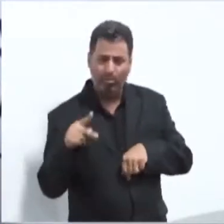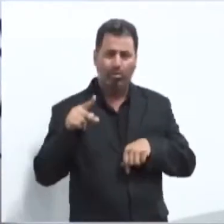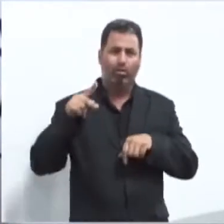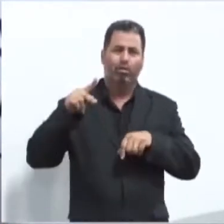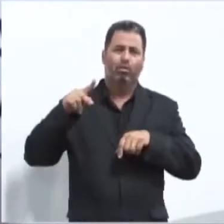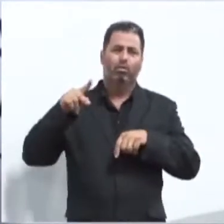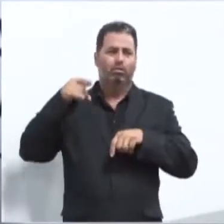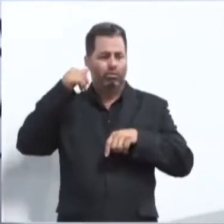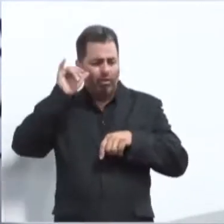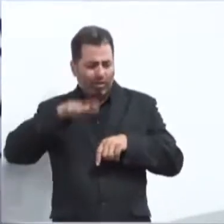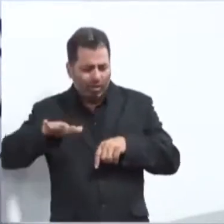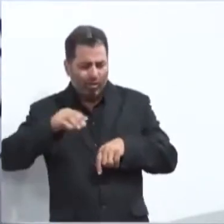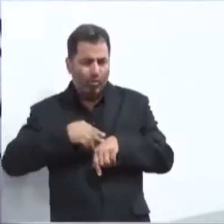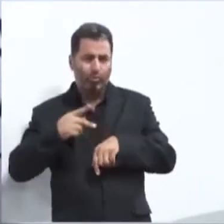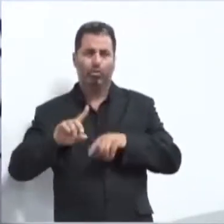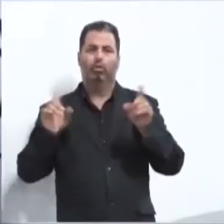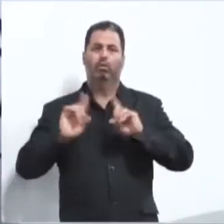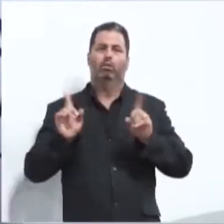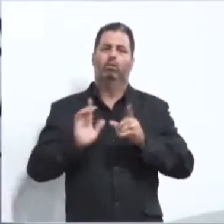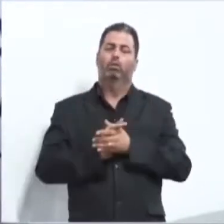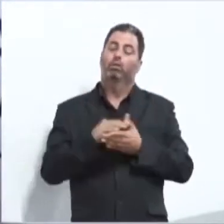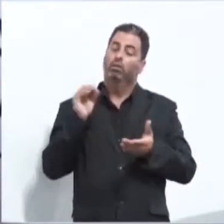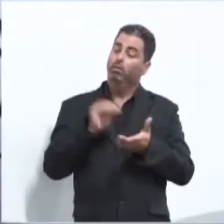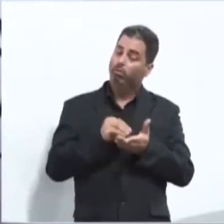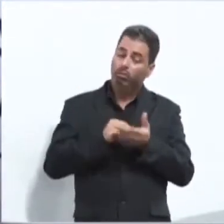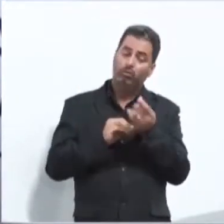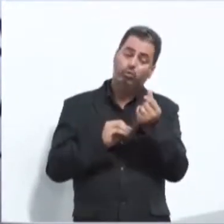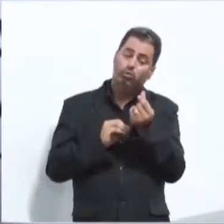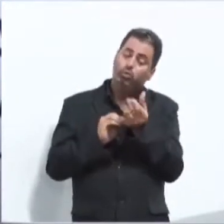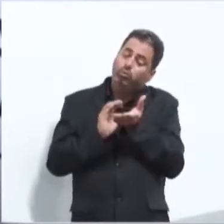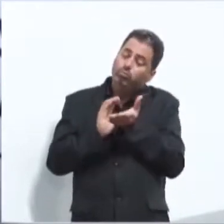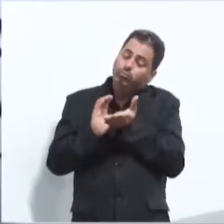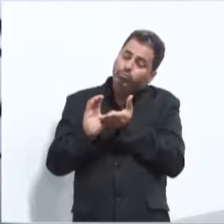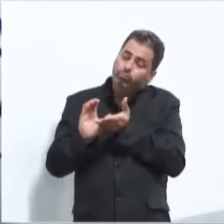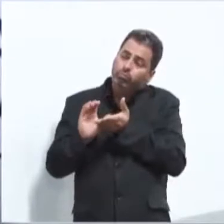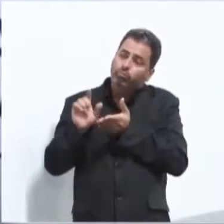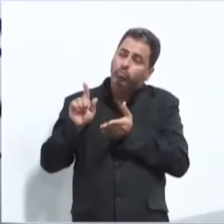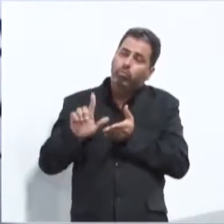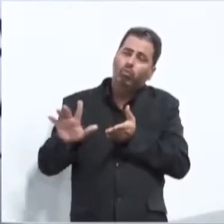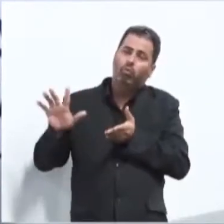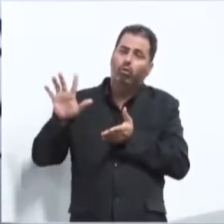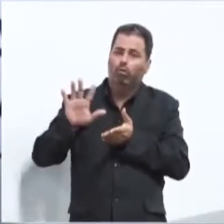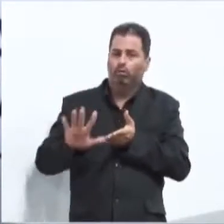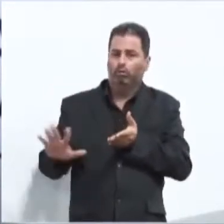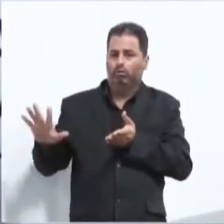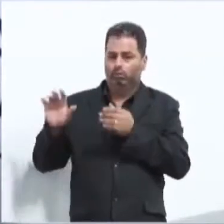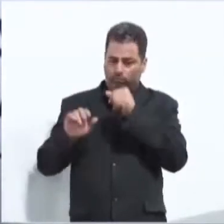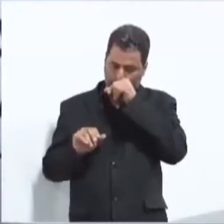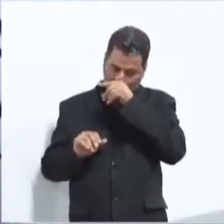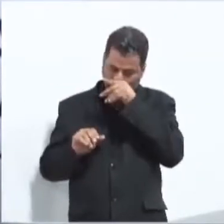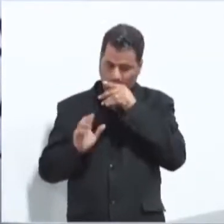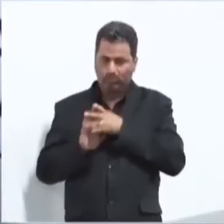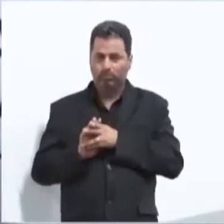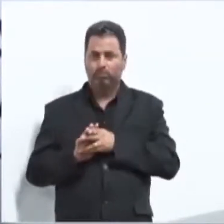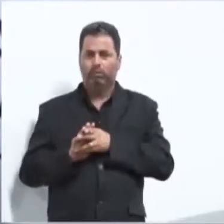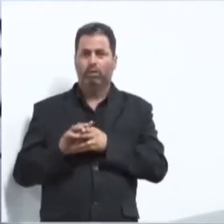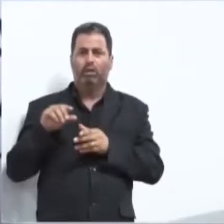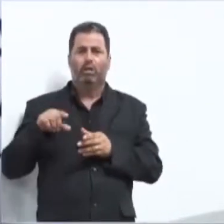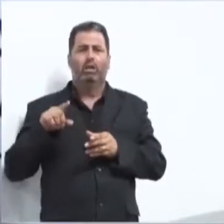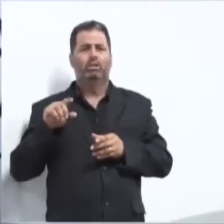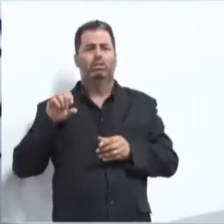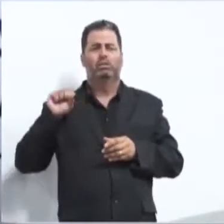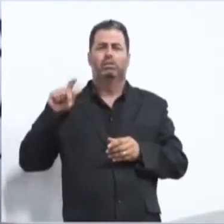d'água todos nós sabemos que a falta de investimento do governo estadual é a falta de prioridade da administração da série água